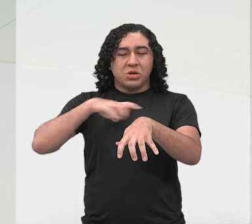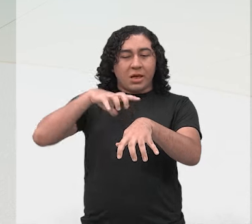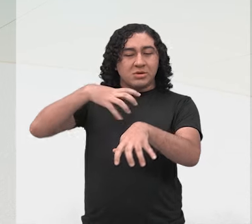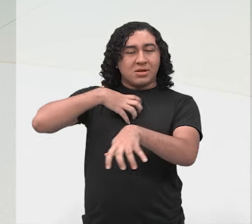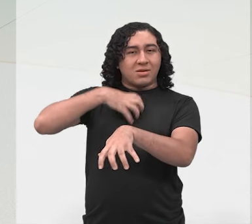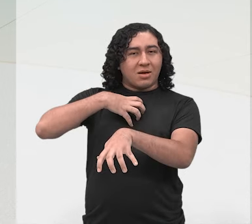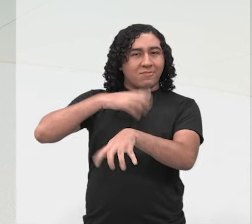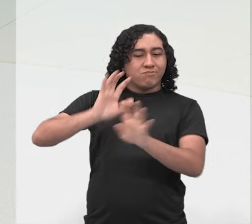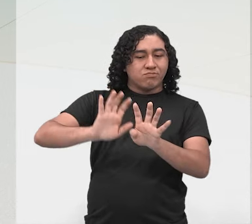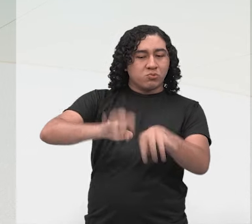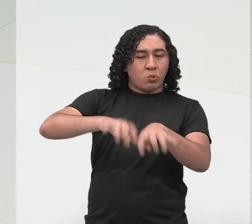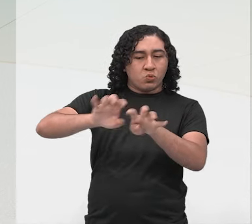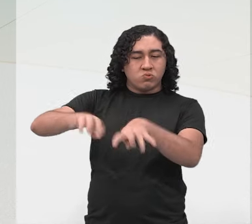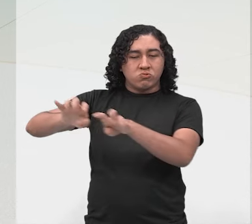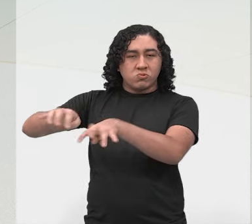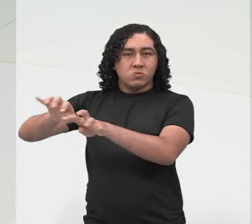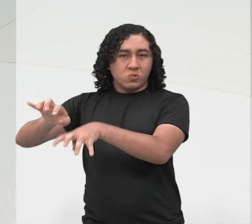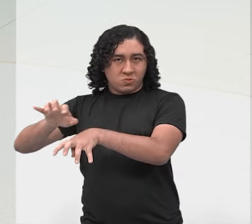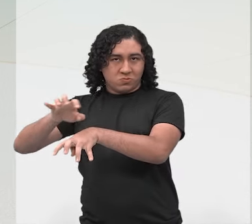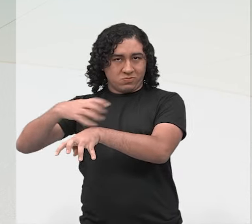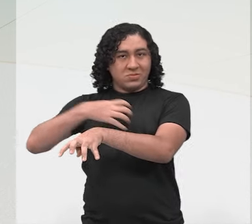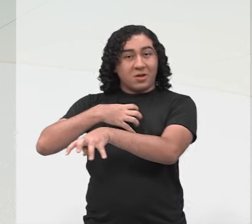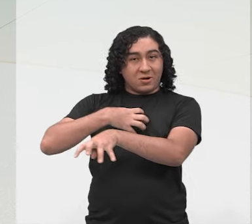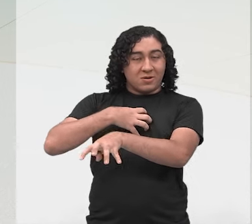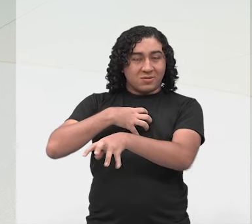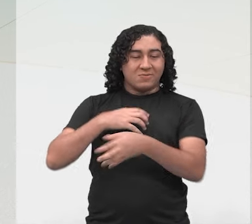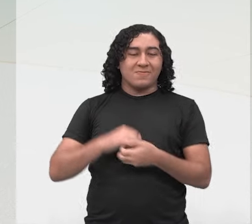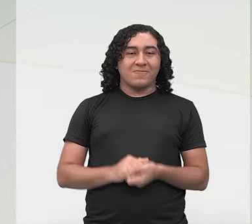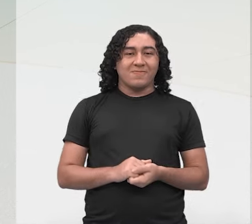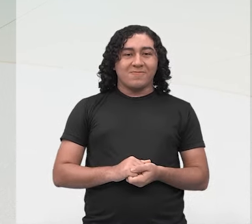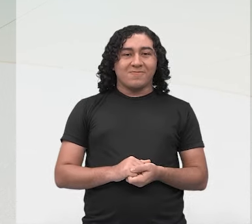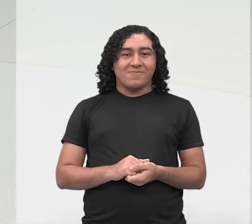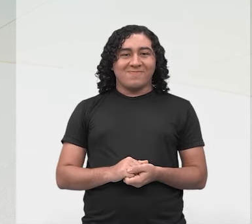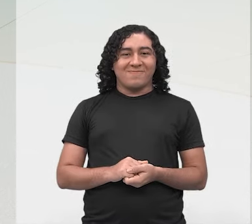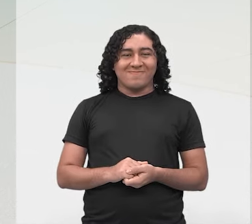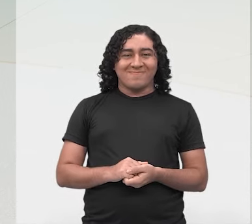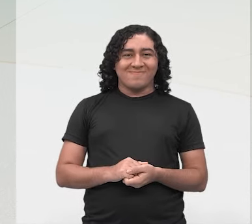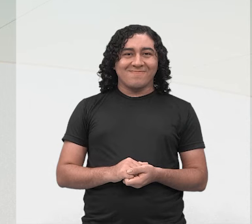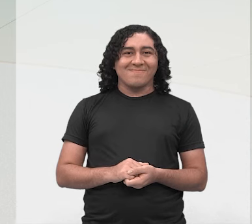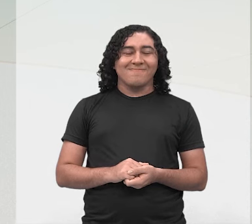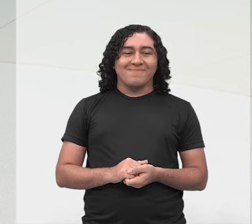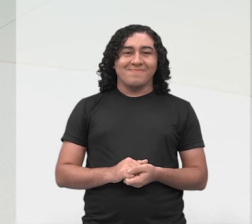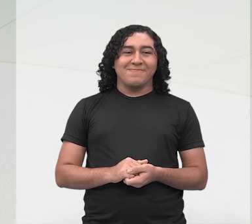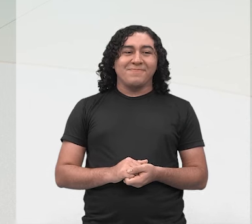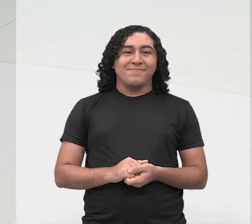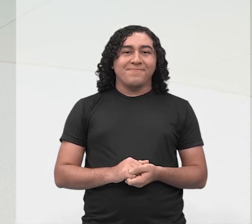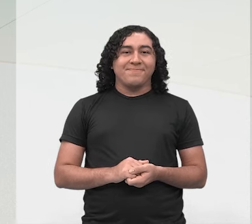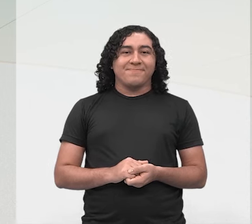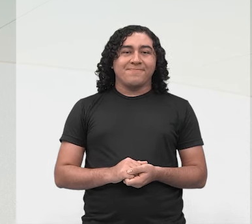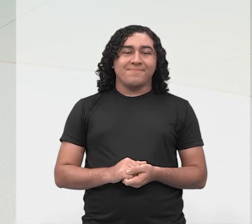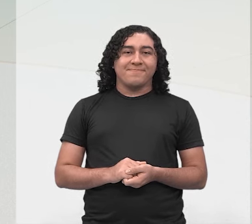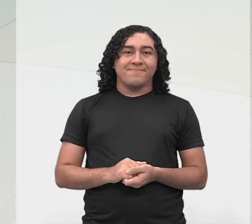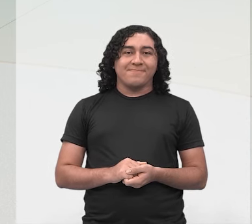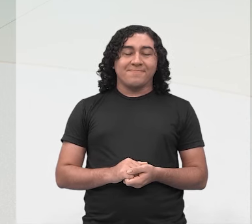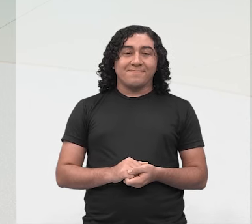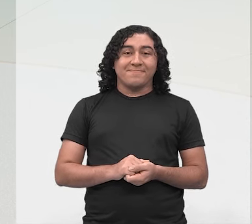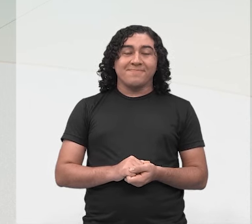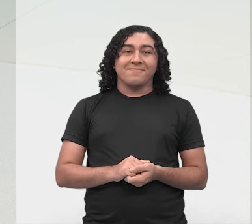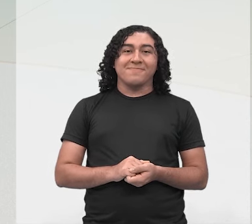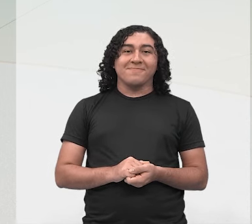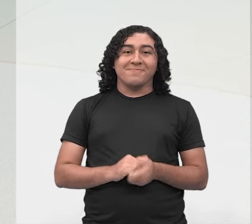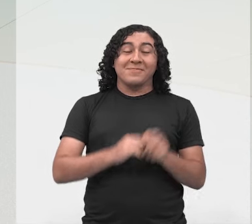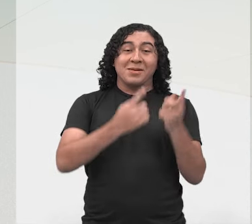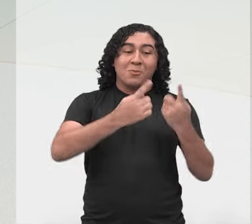um piano que estava executando a melodia. Então, essas músicas, geralmente, você escuta, você fecha